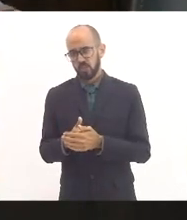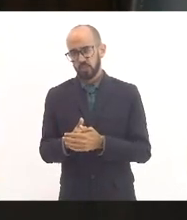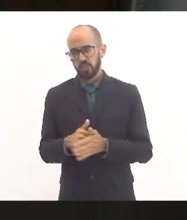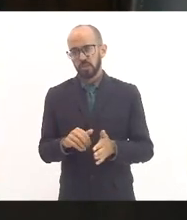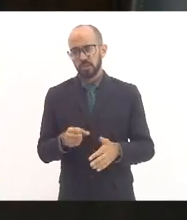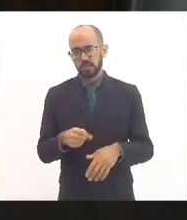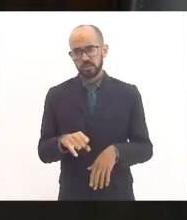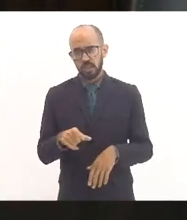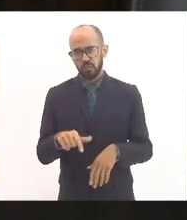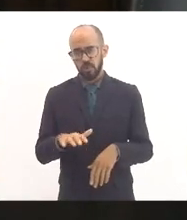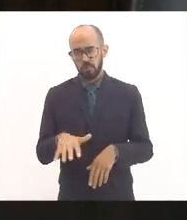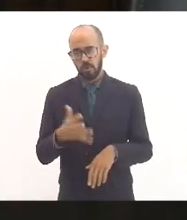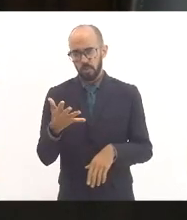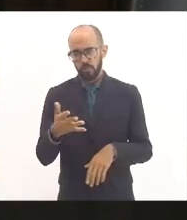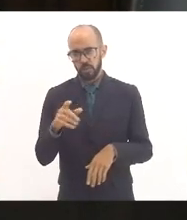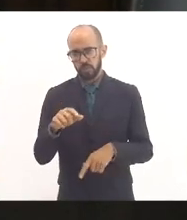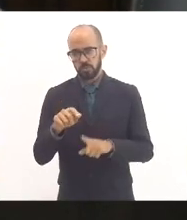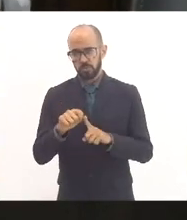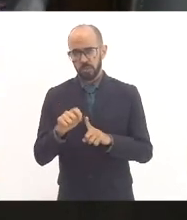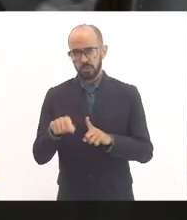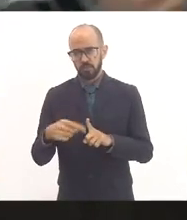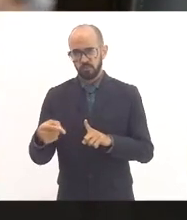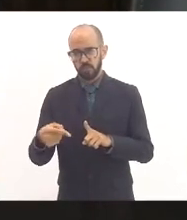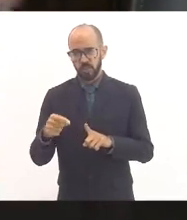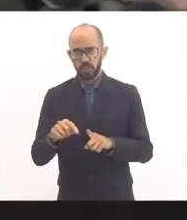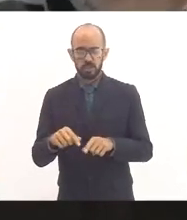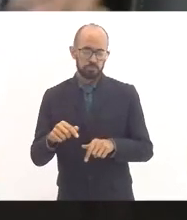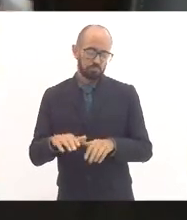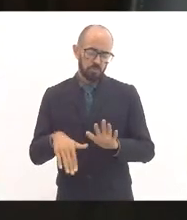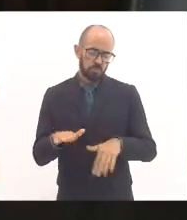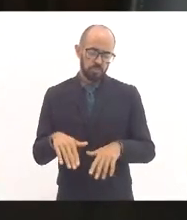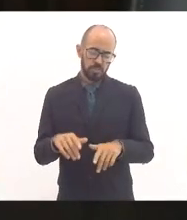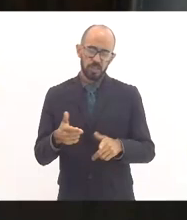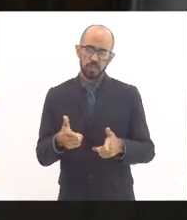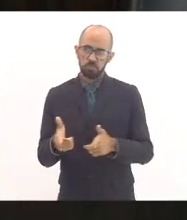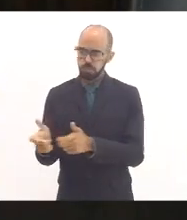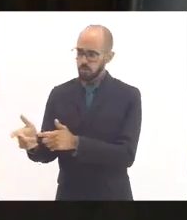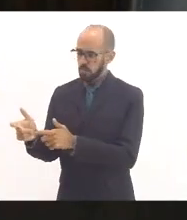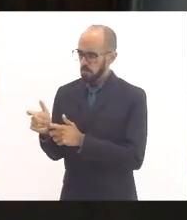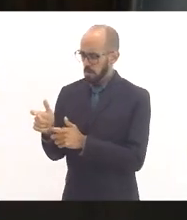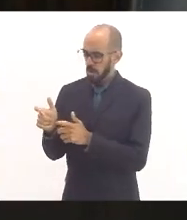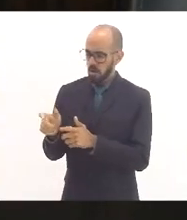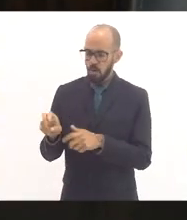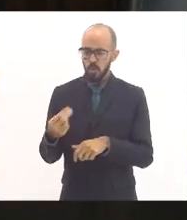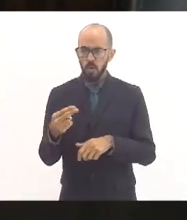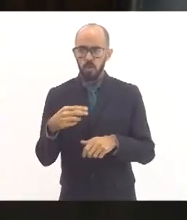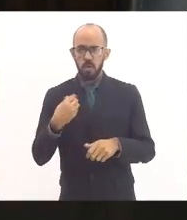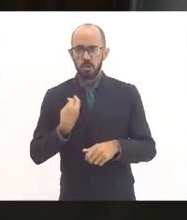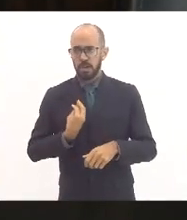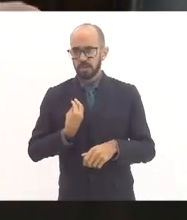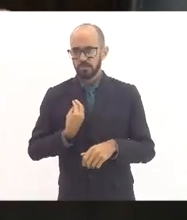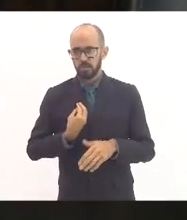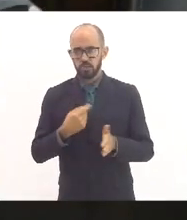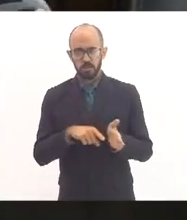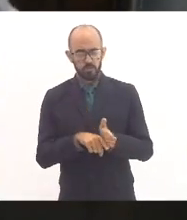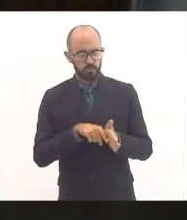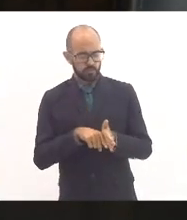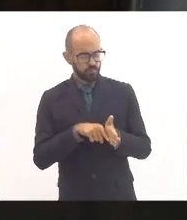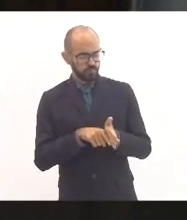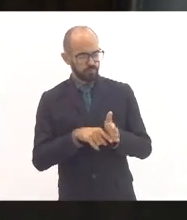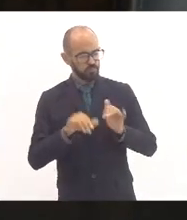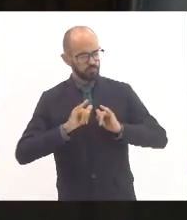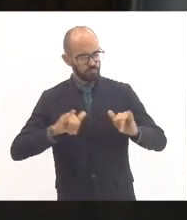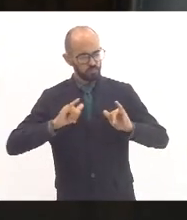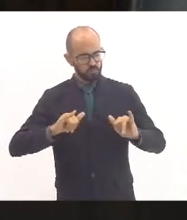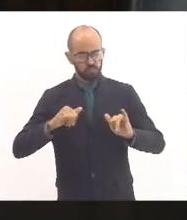no mês seguinte ele sei lá trocou o tiro ou ele fez participou de uma investigação de máximo a